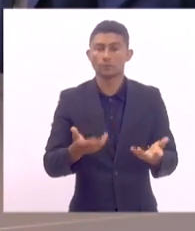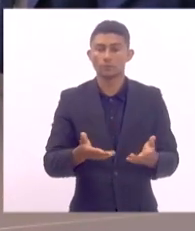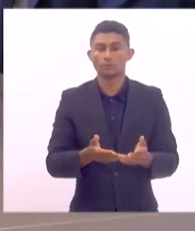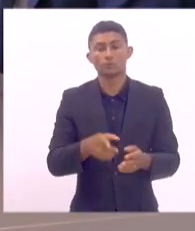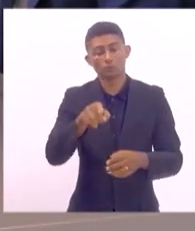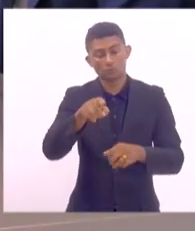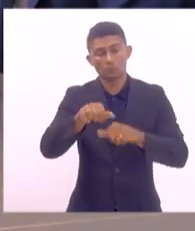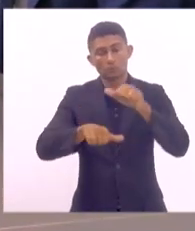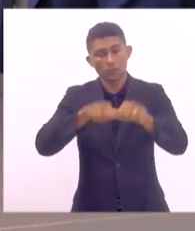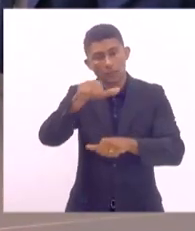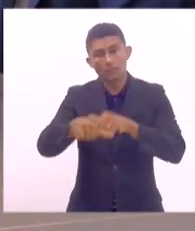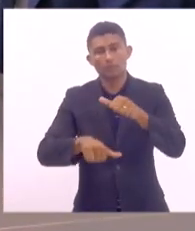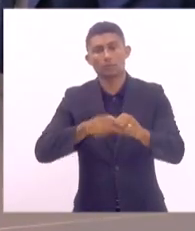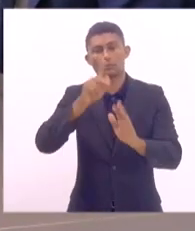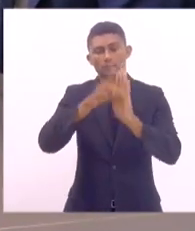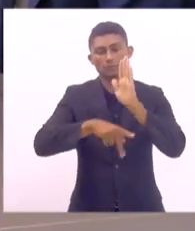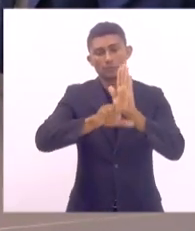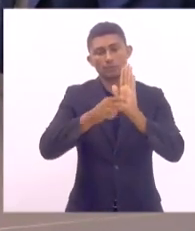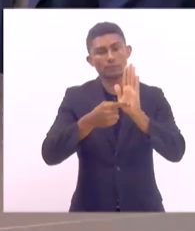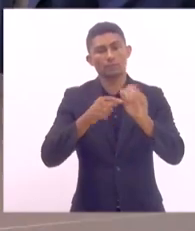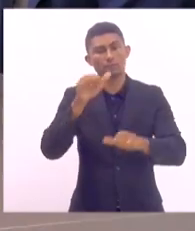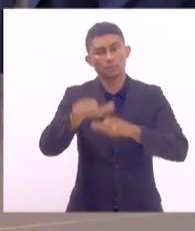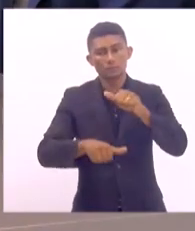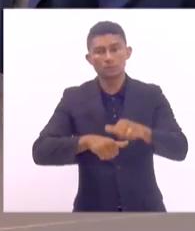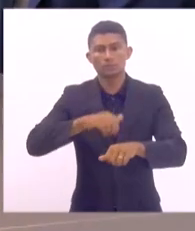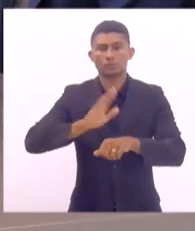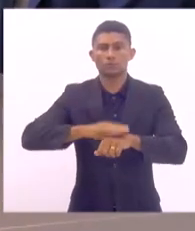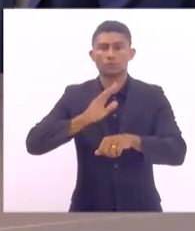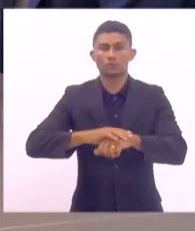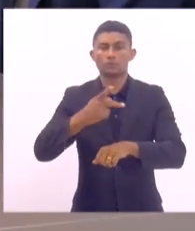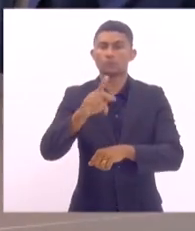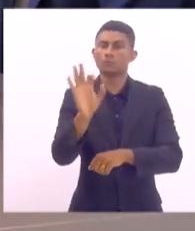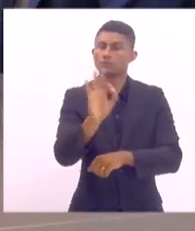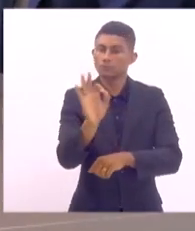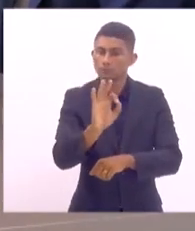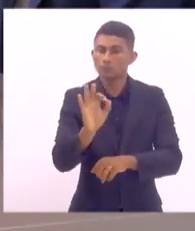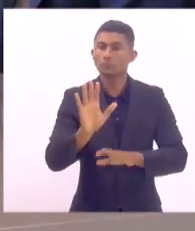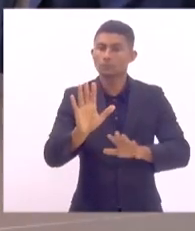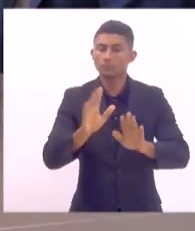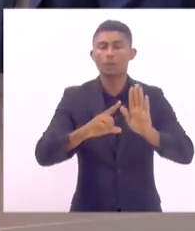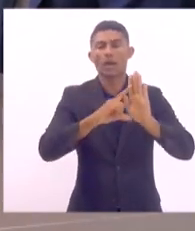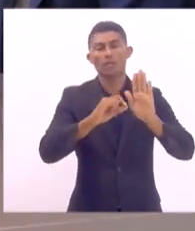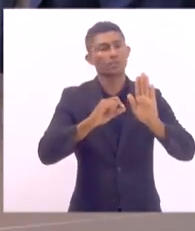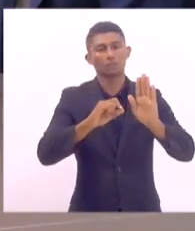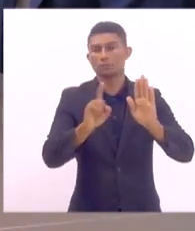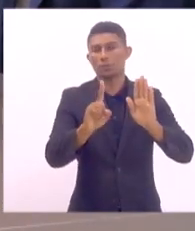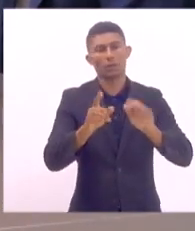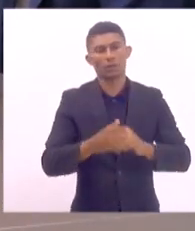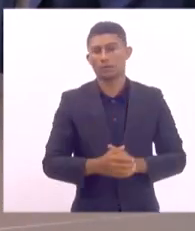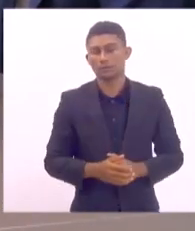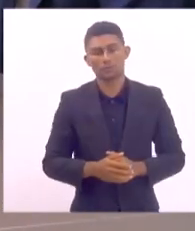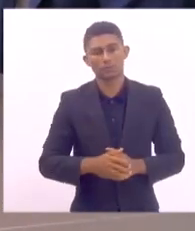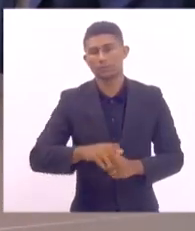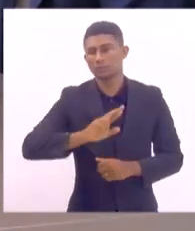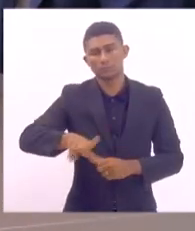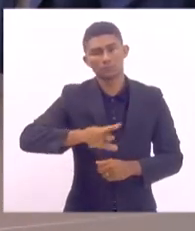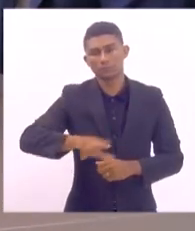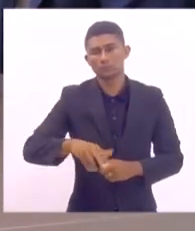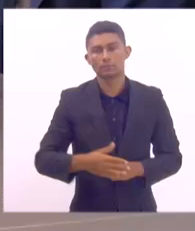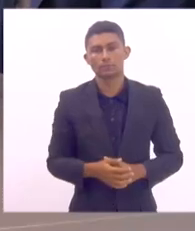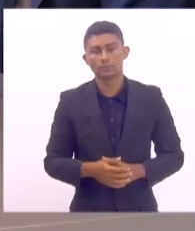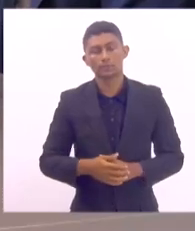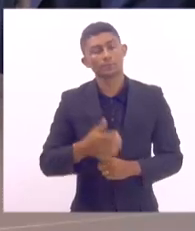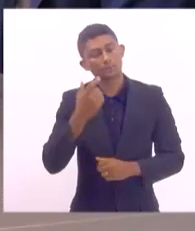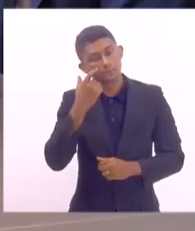papapá. Não era seu, não. A emenda é, mas o artigo não é. Não é, amor. Aqui,